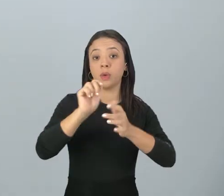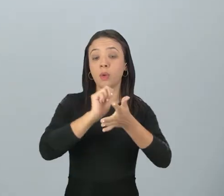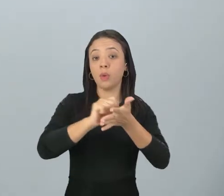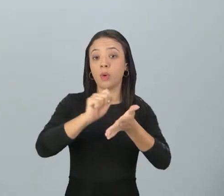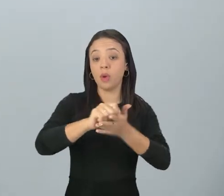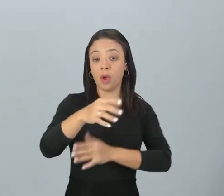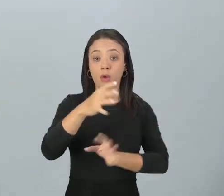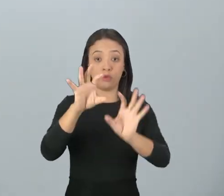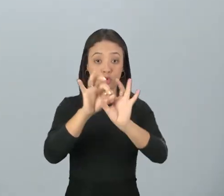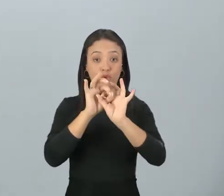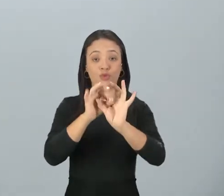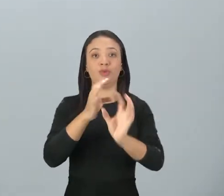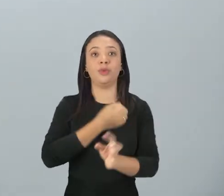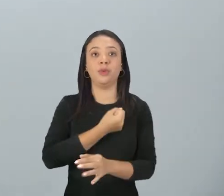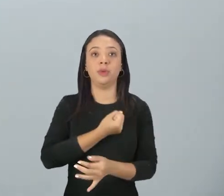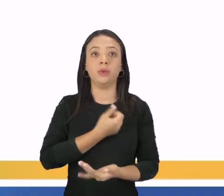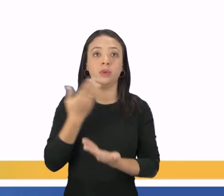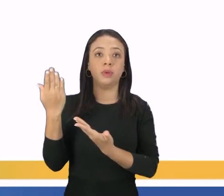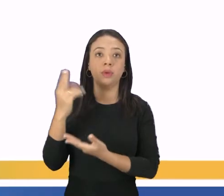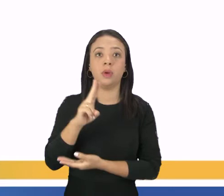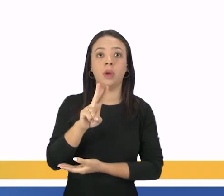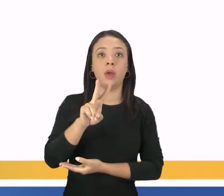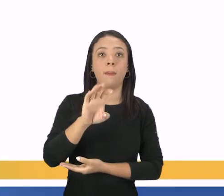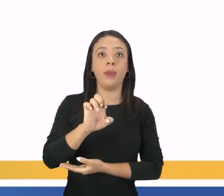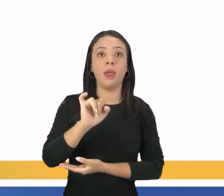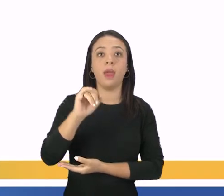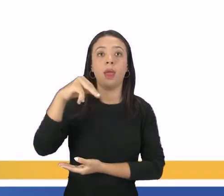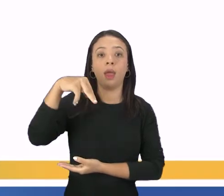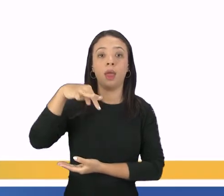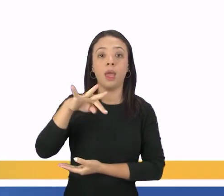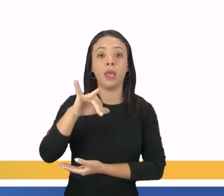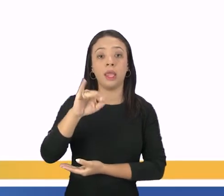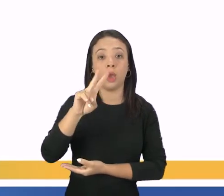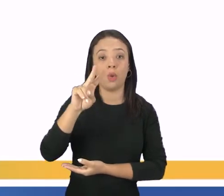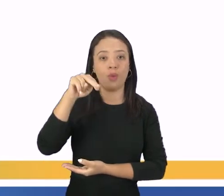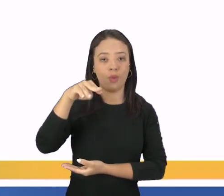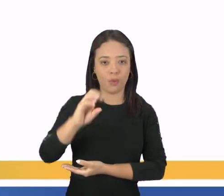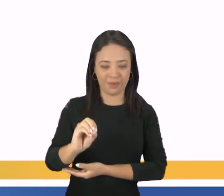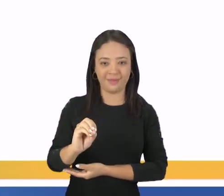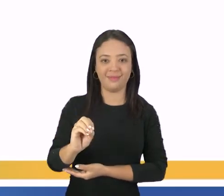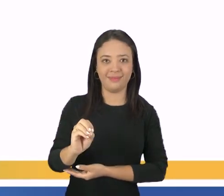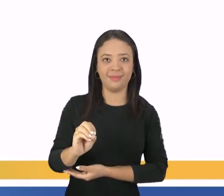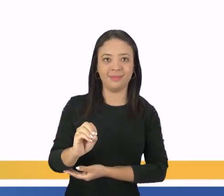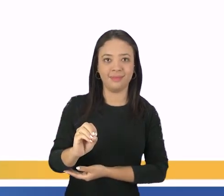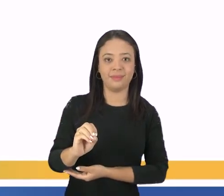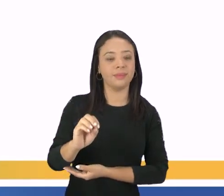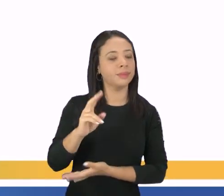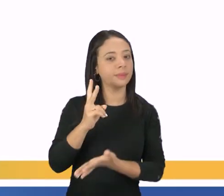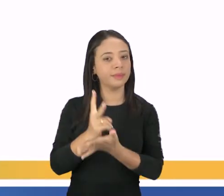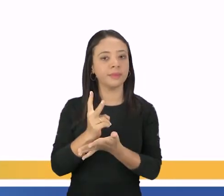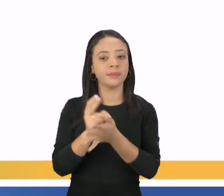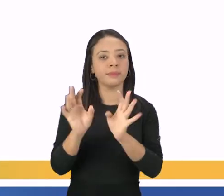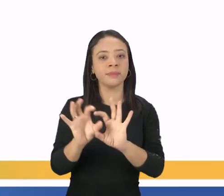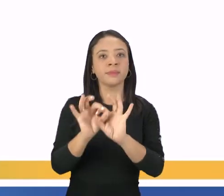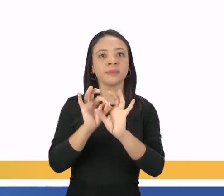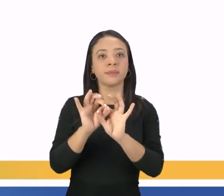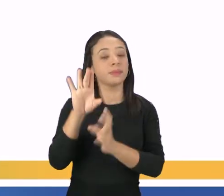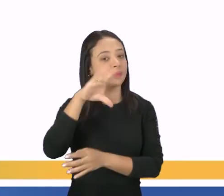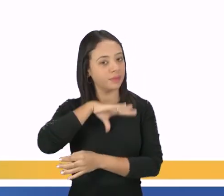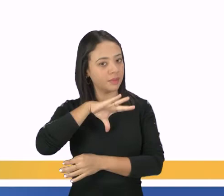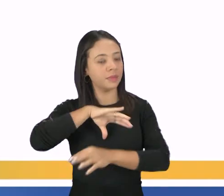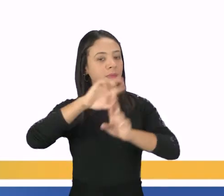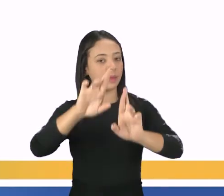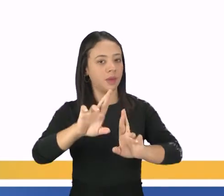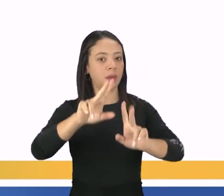escreve junto, né? Então, olha lá, ó, 21, 92, 23, tá? 24. Ou seja, a diferença do